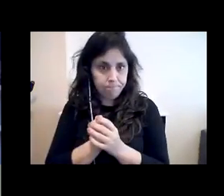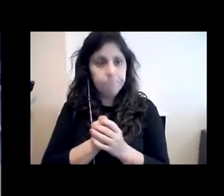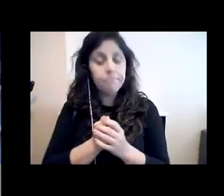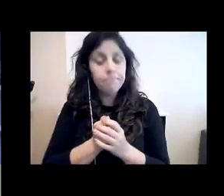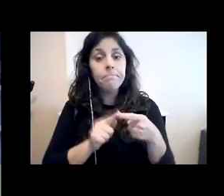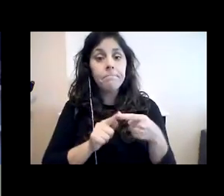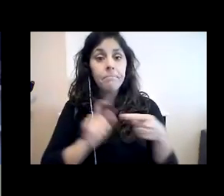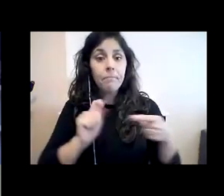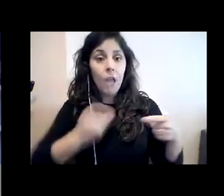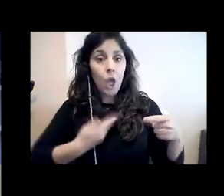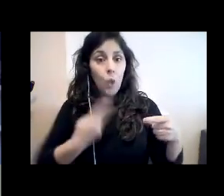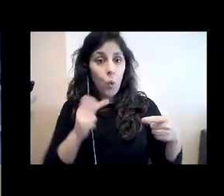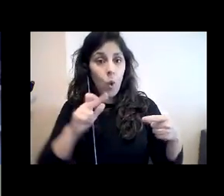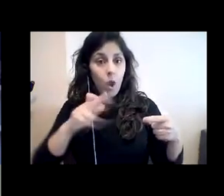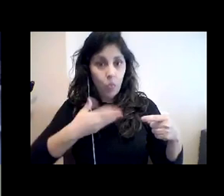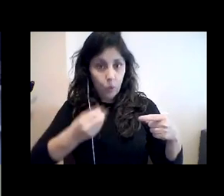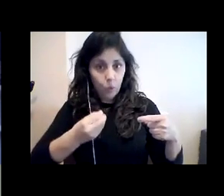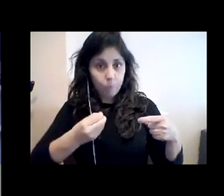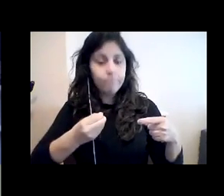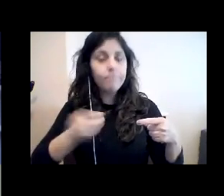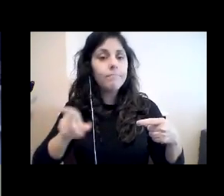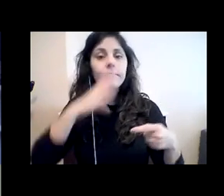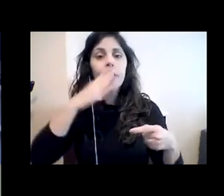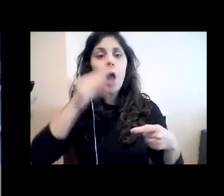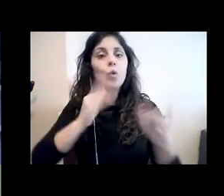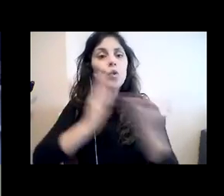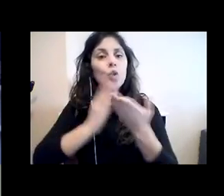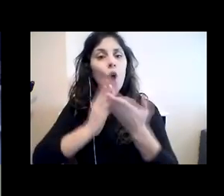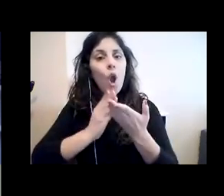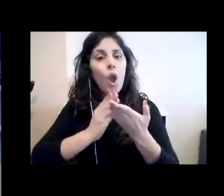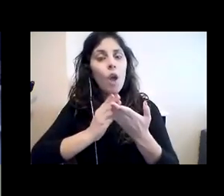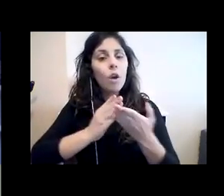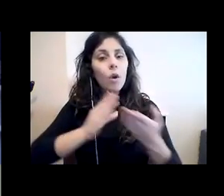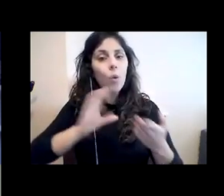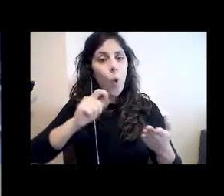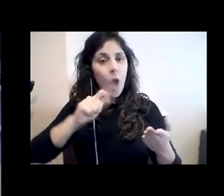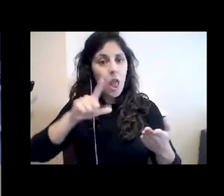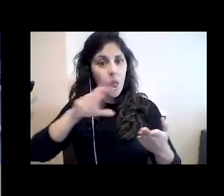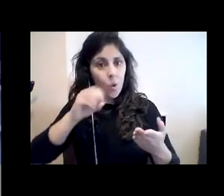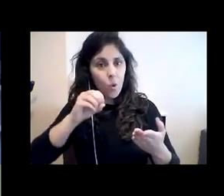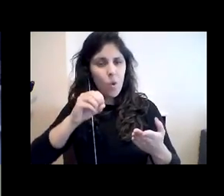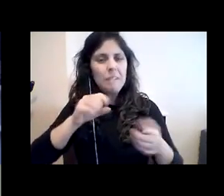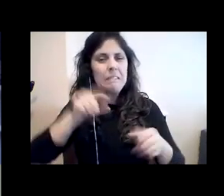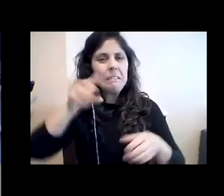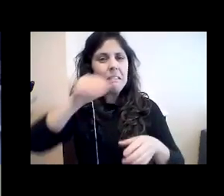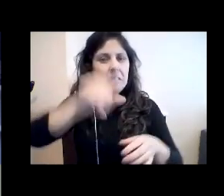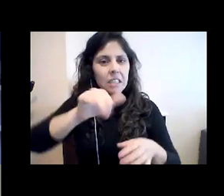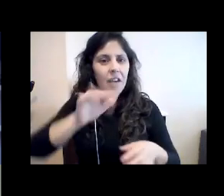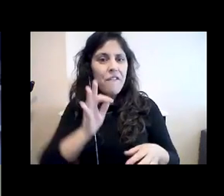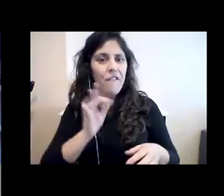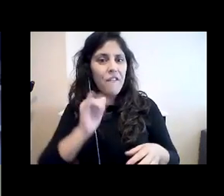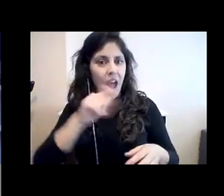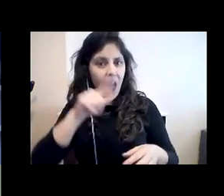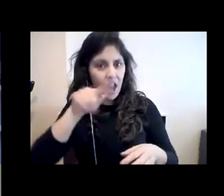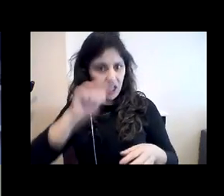Eduardo foi aluno da Escola Coelho e Castro, em Fiães, concluiu o ensino secundário na Escola Secundária Santa